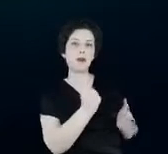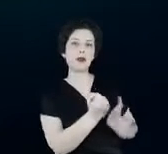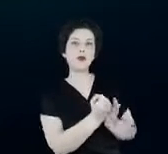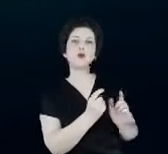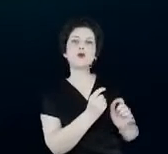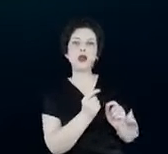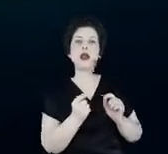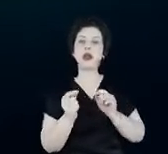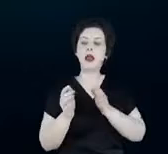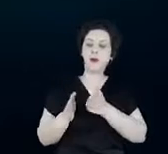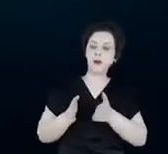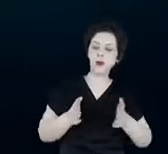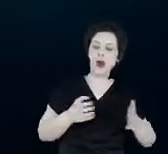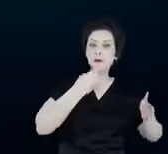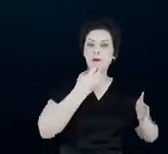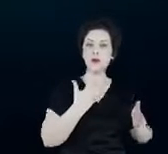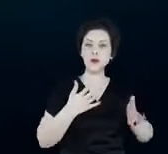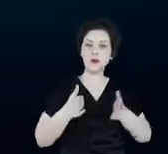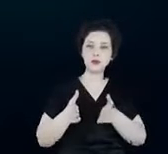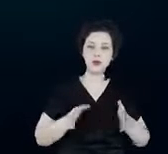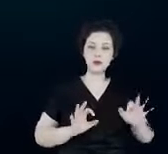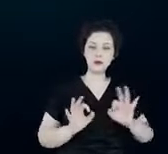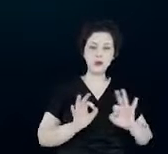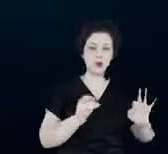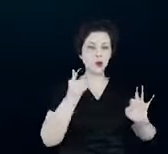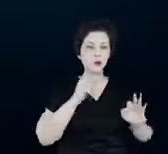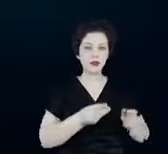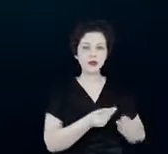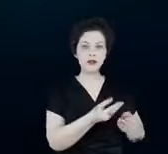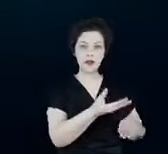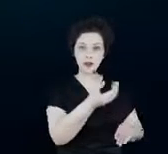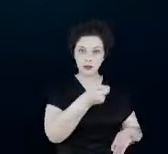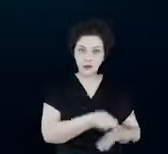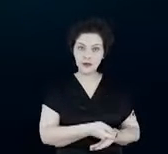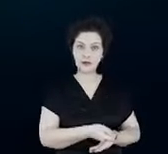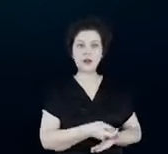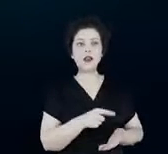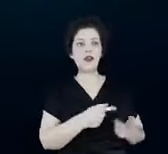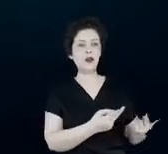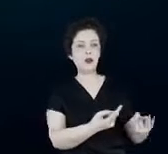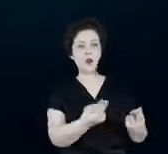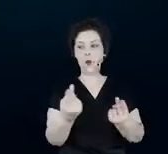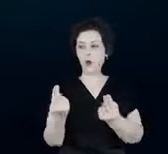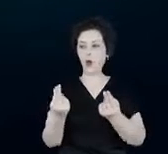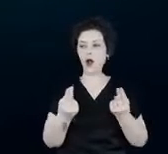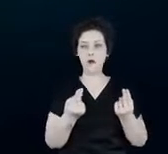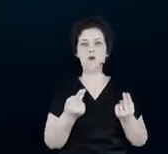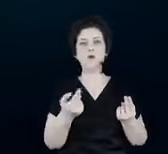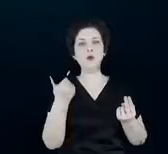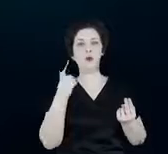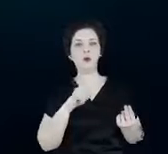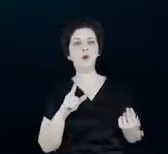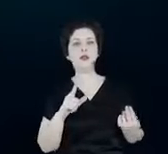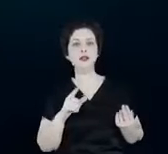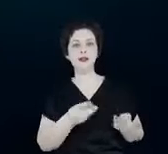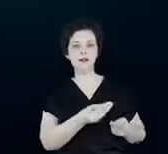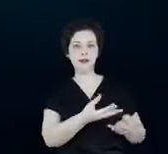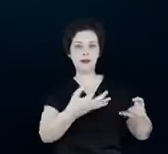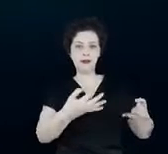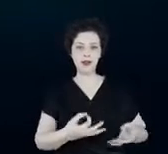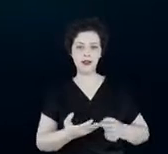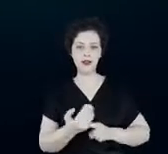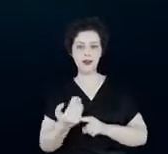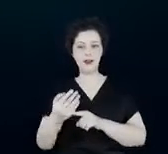só desenha bons processos para você se cedo matizar a entrega sem garantir que a entrega seja igual para todo mundo ou para quase todo mundo e Usar produtos de tecnologia